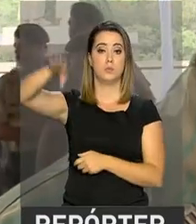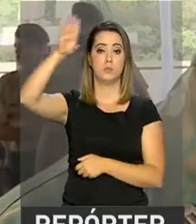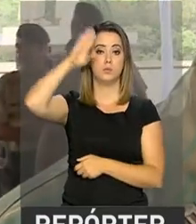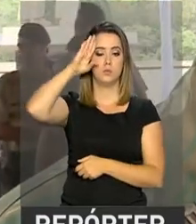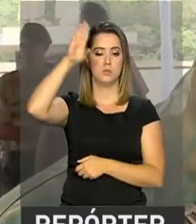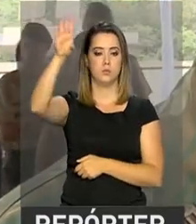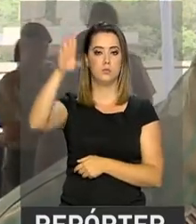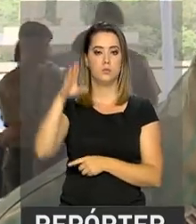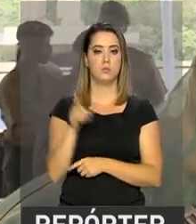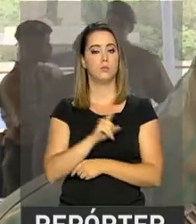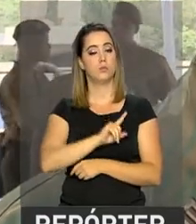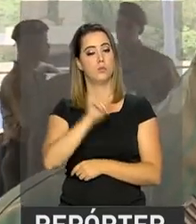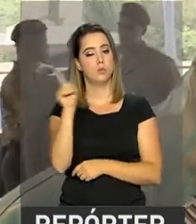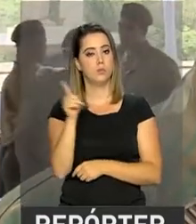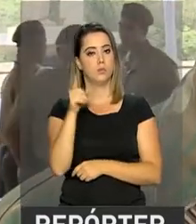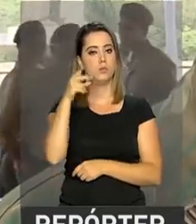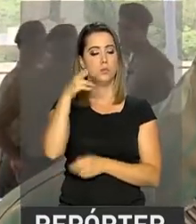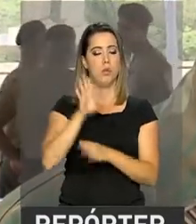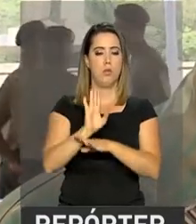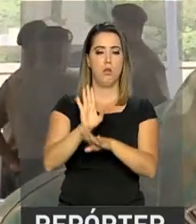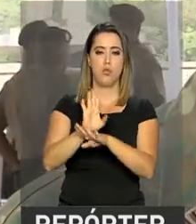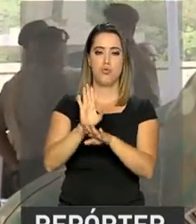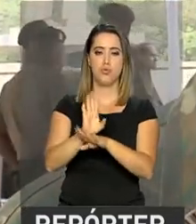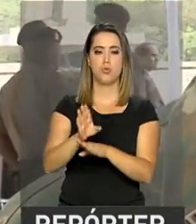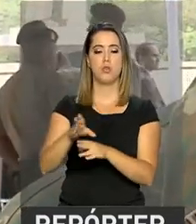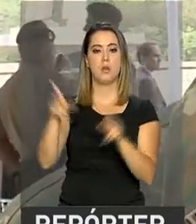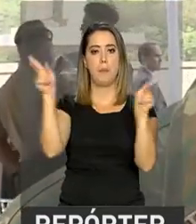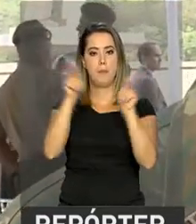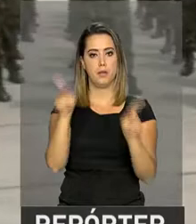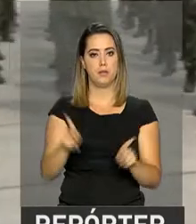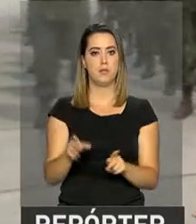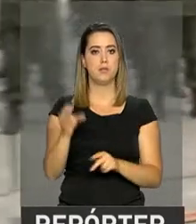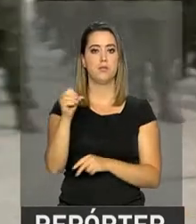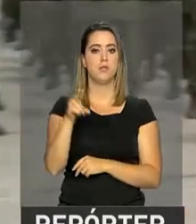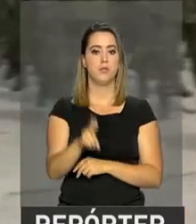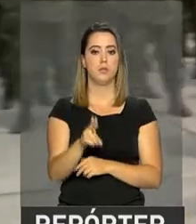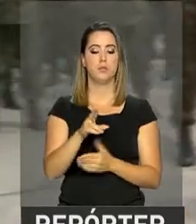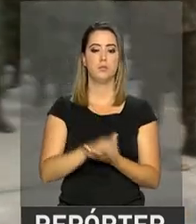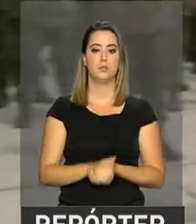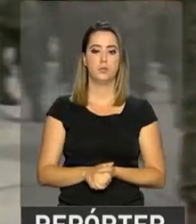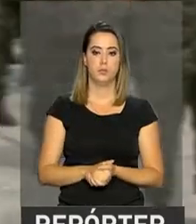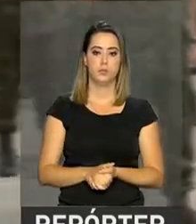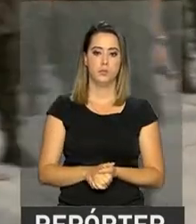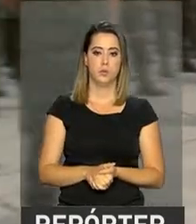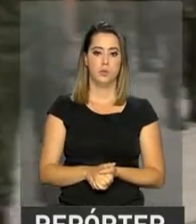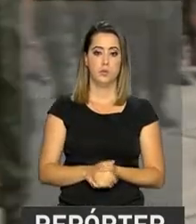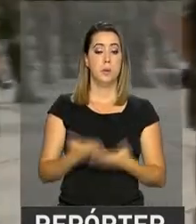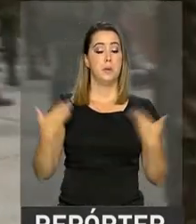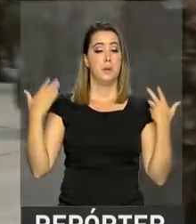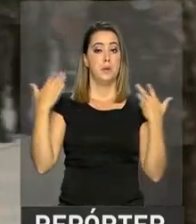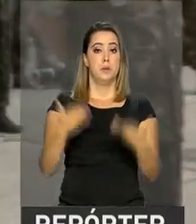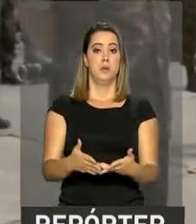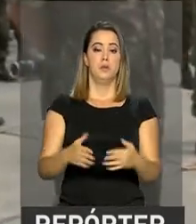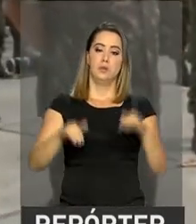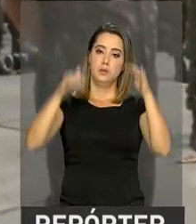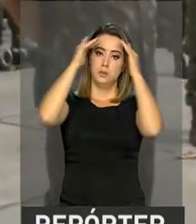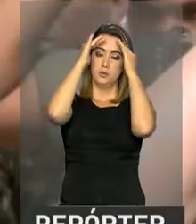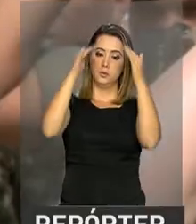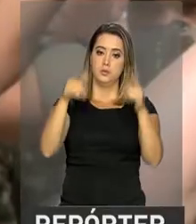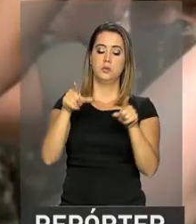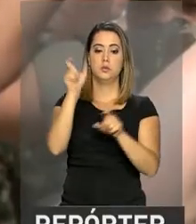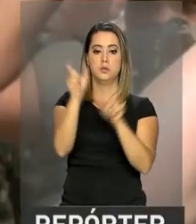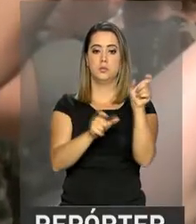das Forças Armadas Brasileiras, dando apoio a uma missão de paz da ONU. O capitão participou de homenagem do governo aos militares